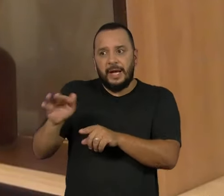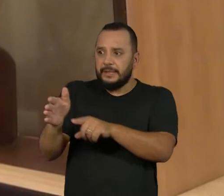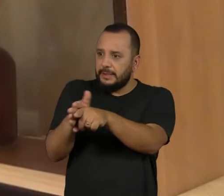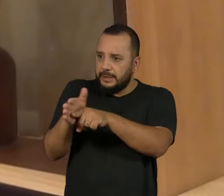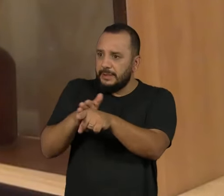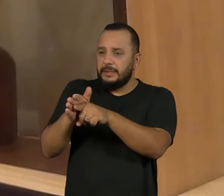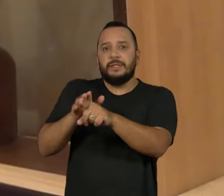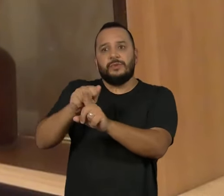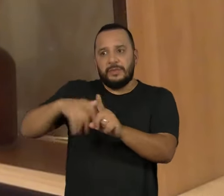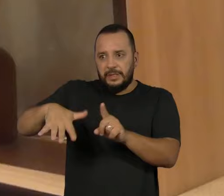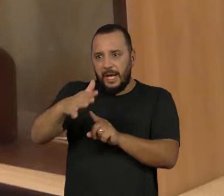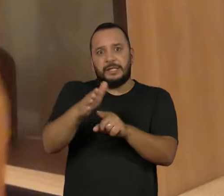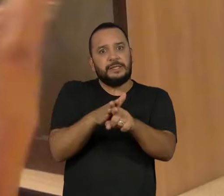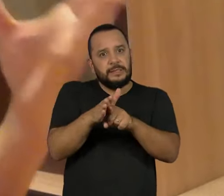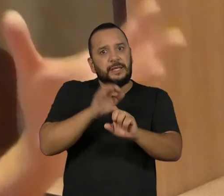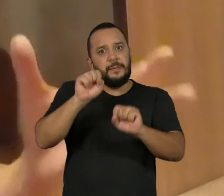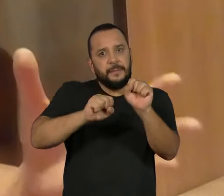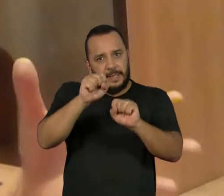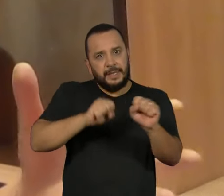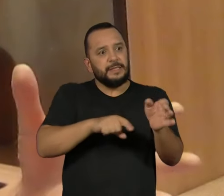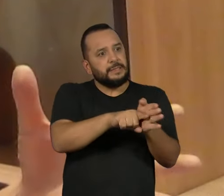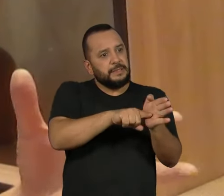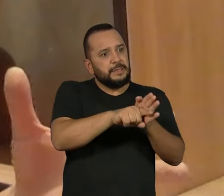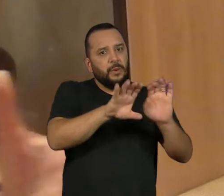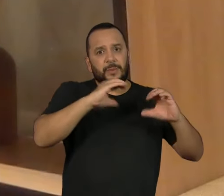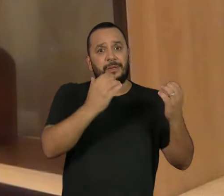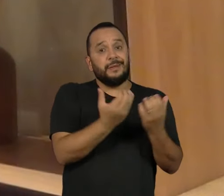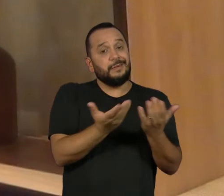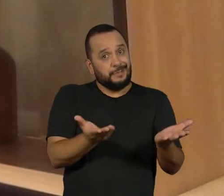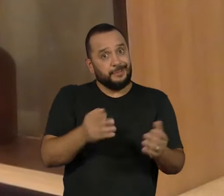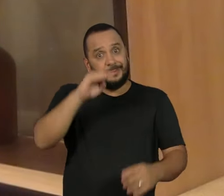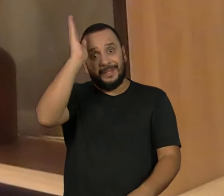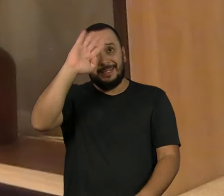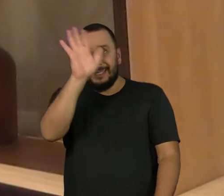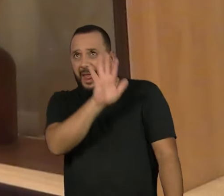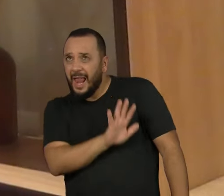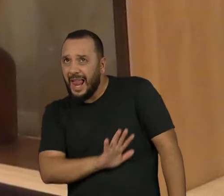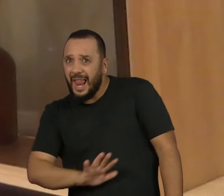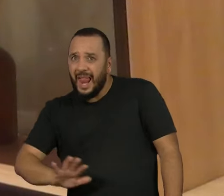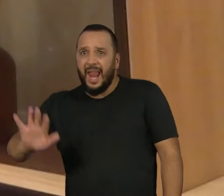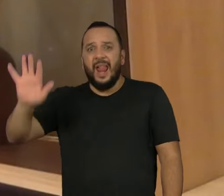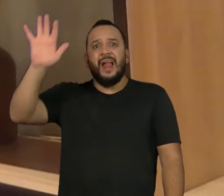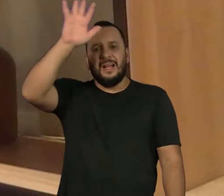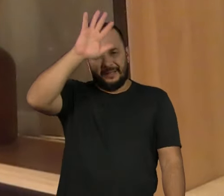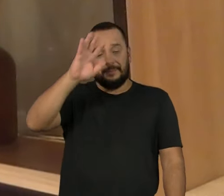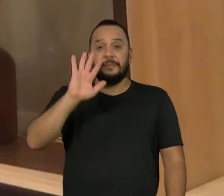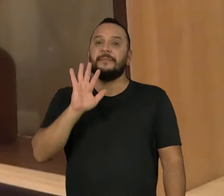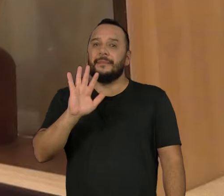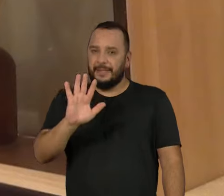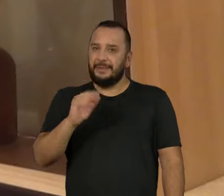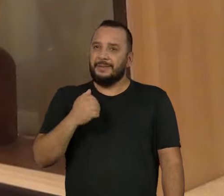e comunidades. E o Brasil tem uma dimensão enorme, né? Então, apesar dos esforços, o Brasil chega na COP sem o seu plano.